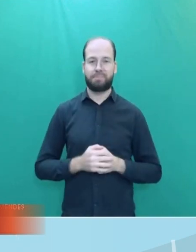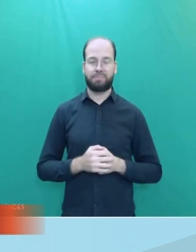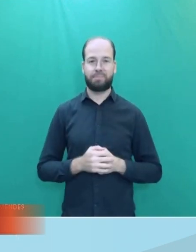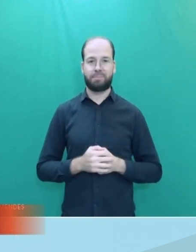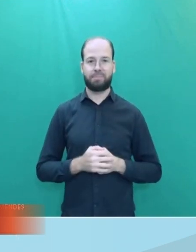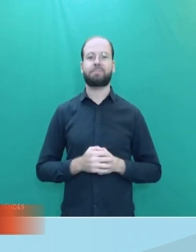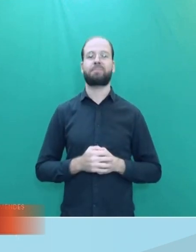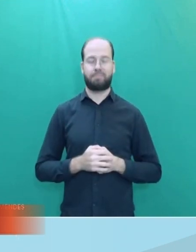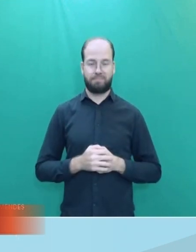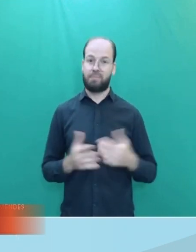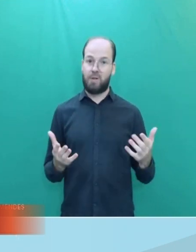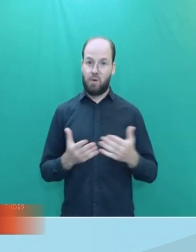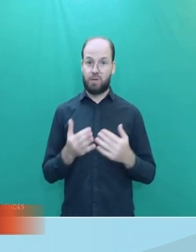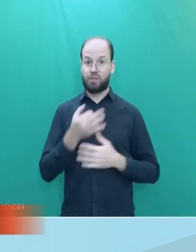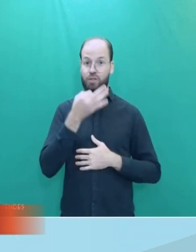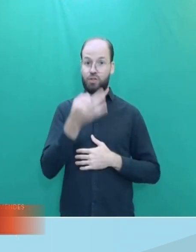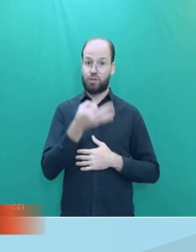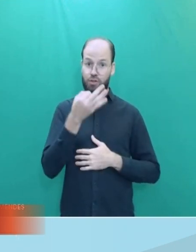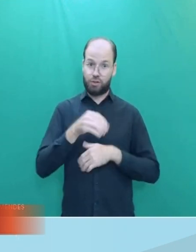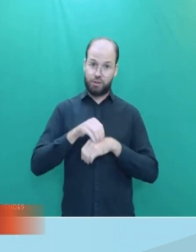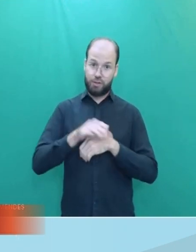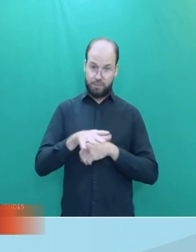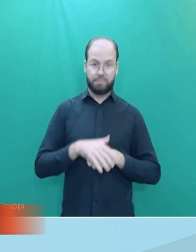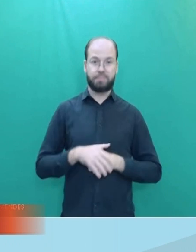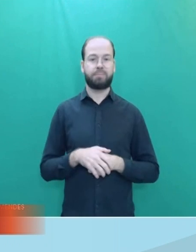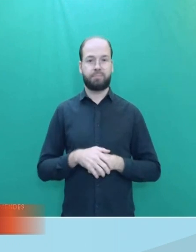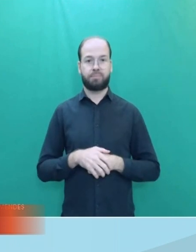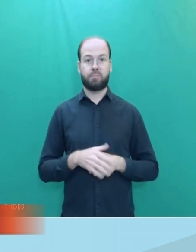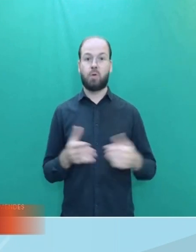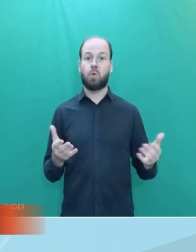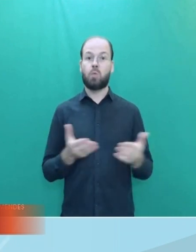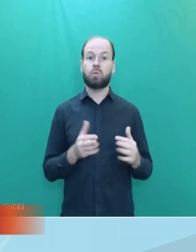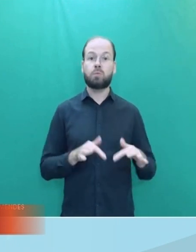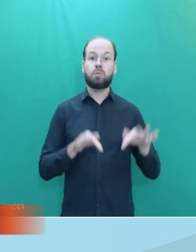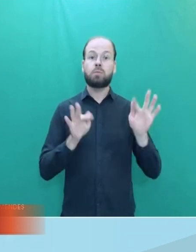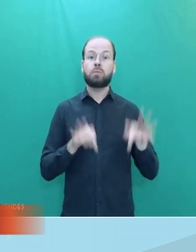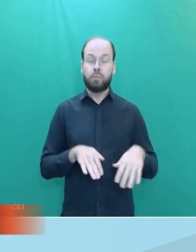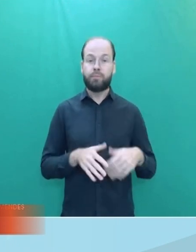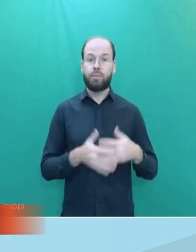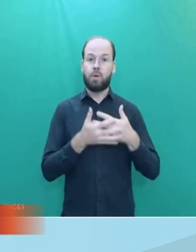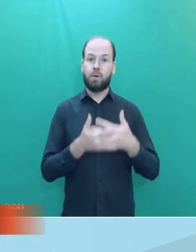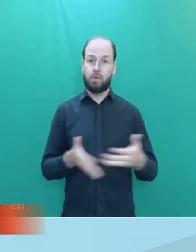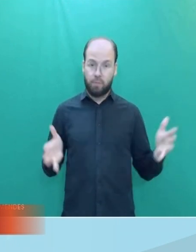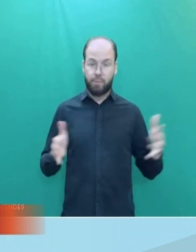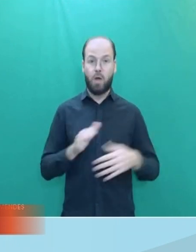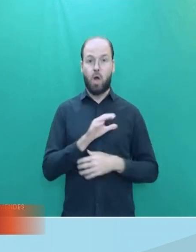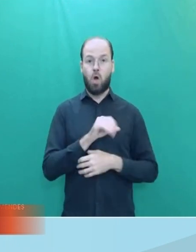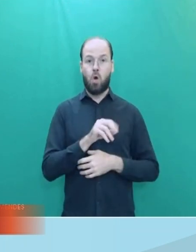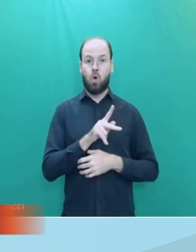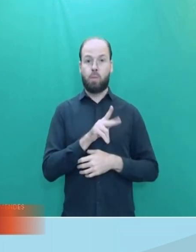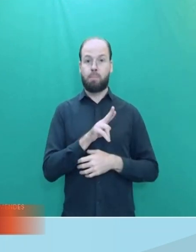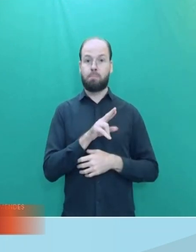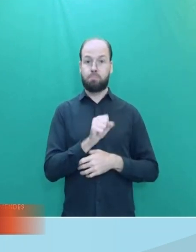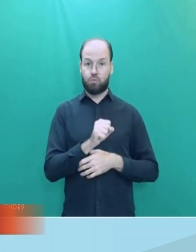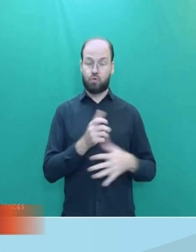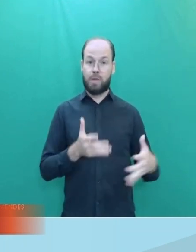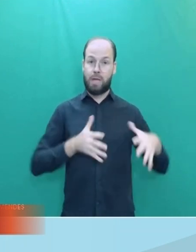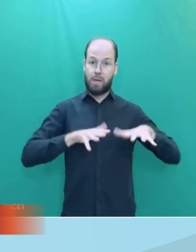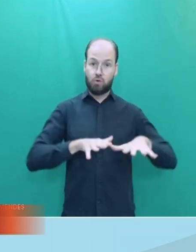sim, a gente vai para as nossas dicas. E termina hoje o evento Corpos Inclusivos e Poéticas